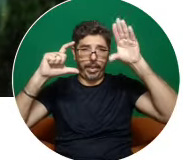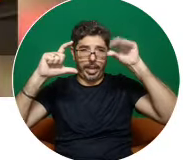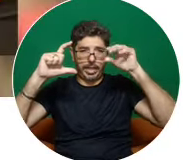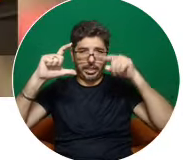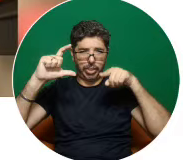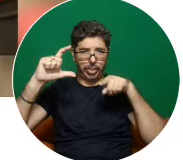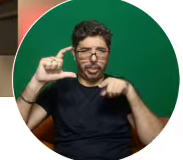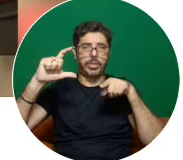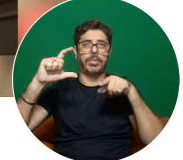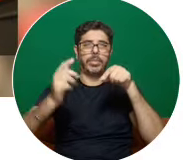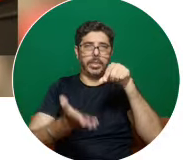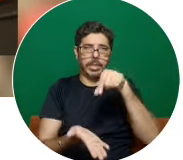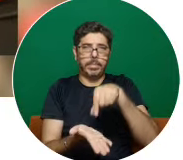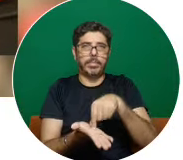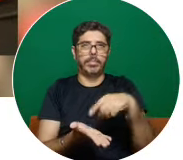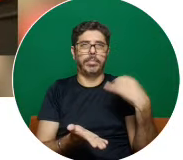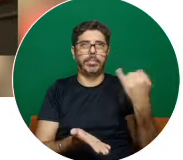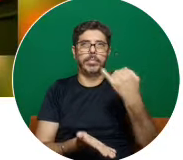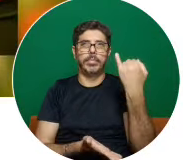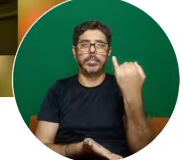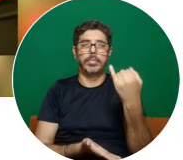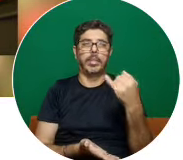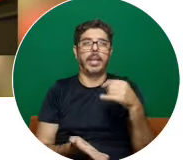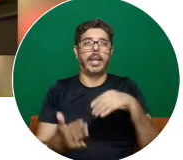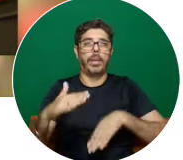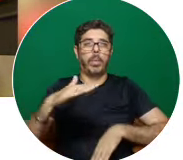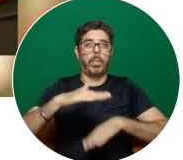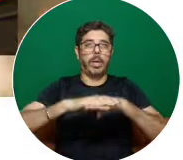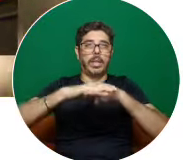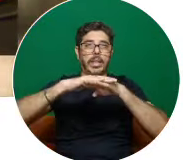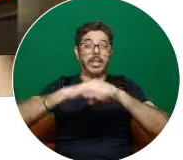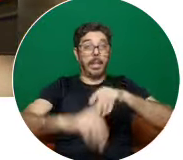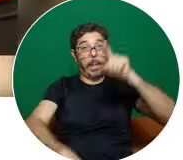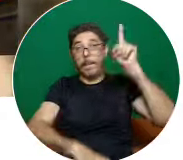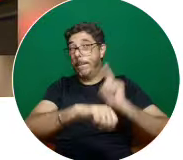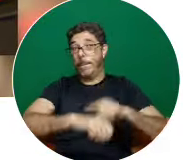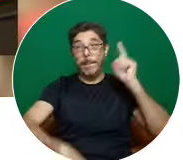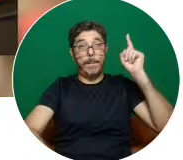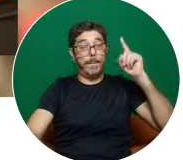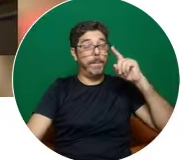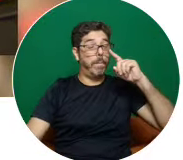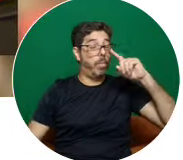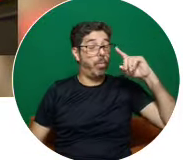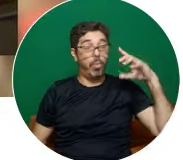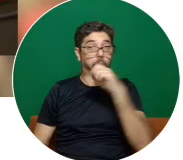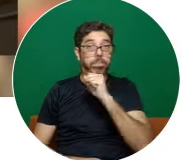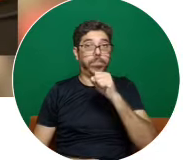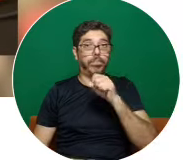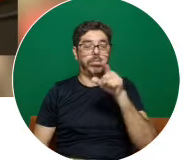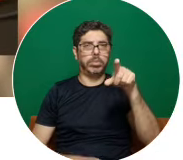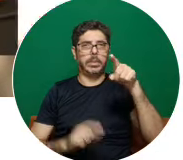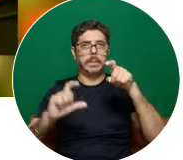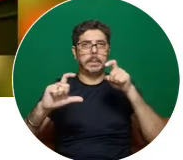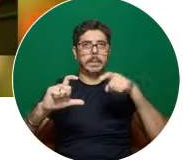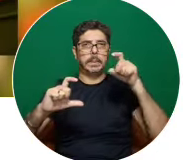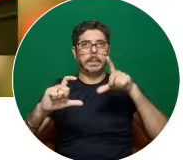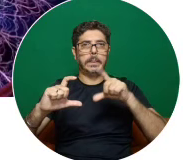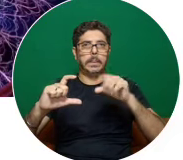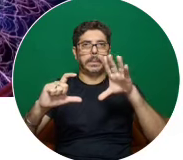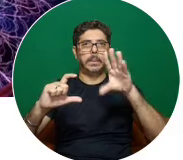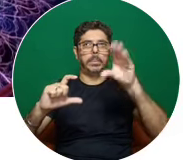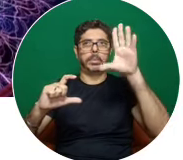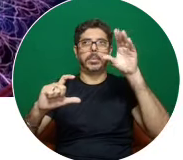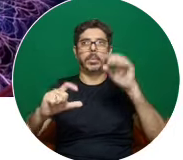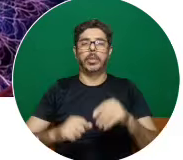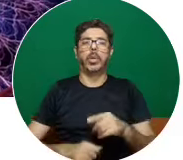por fotógrafos. A energia armazenada no seu capacitor é liberada quase que instantaneamente ao pressionar o botão do obturador da câmera.